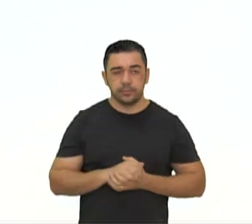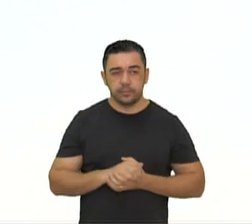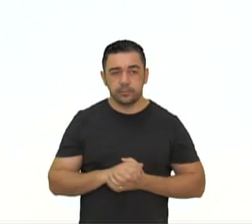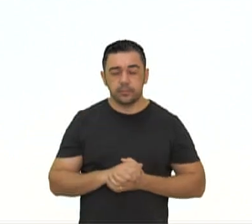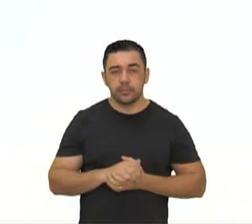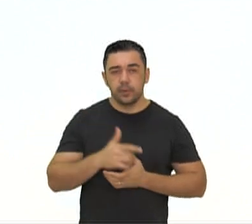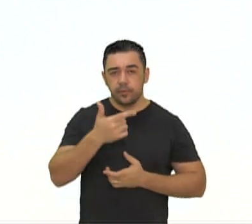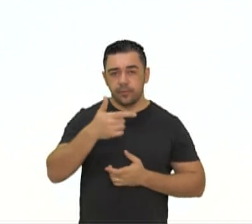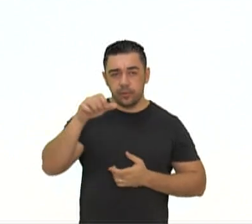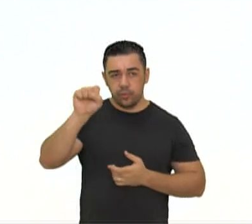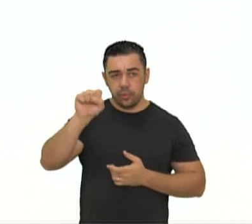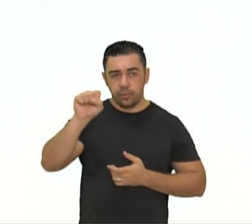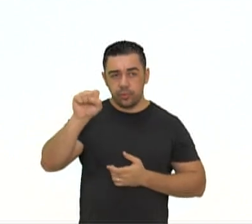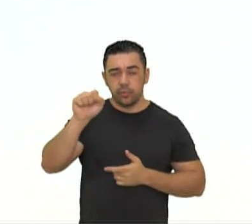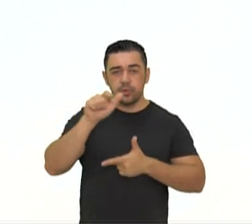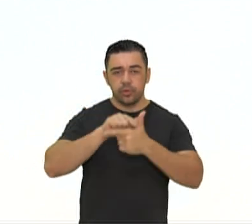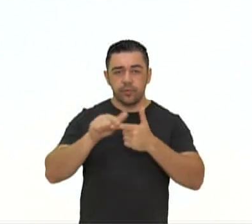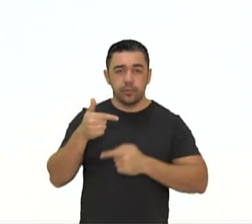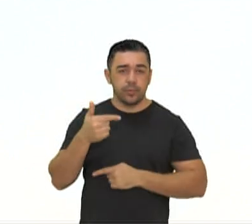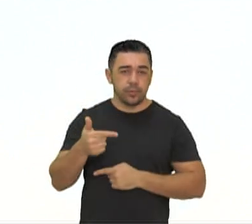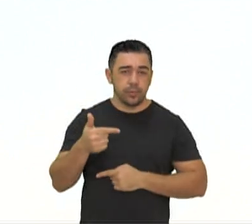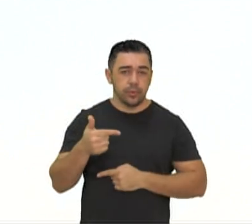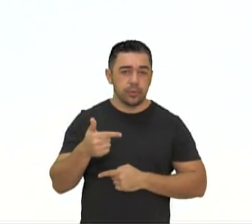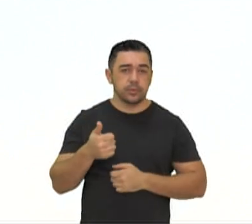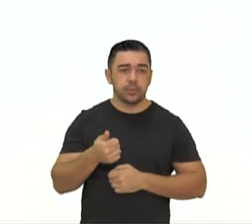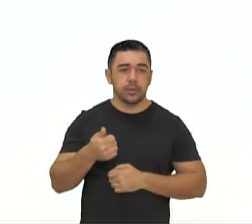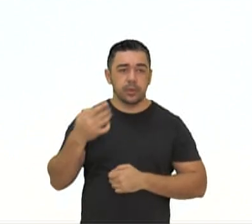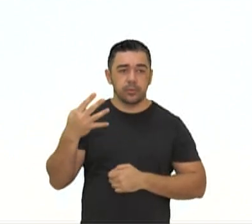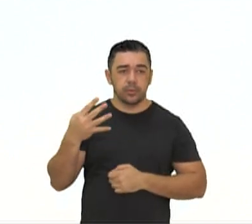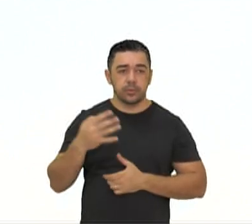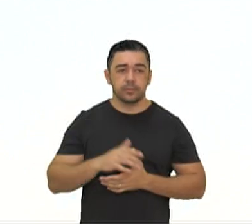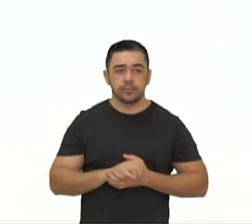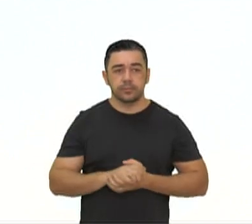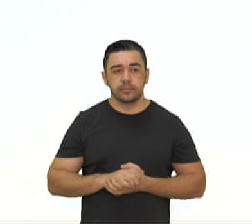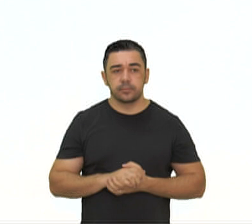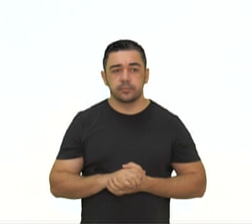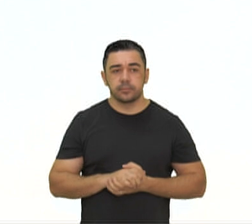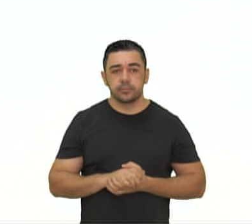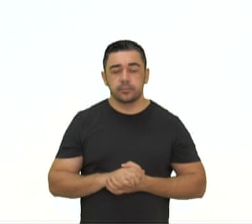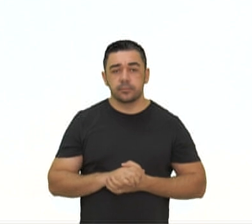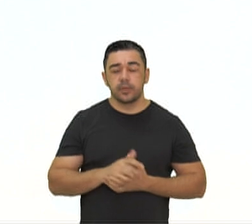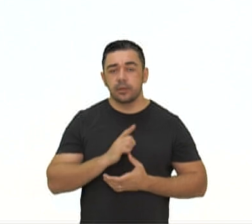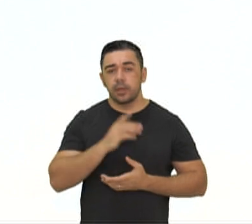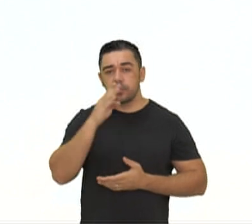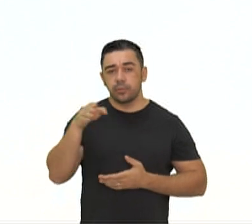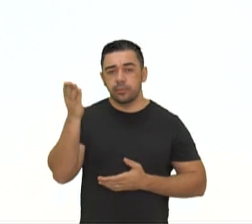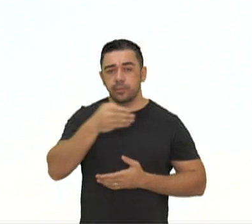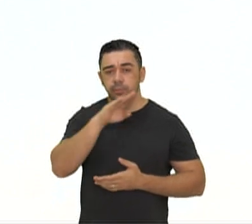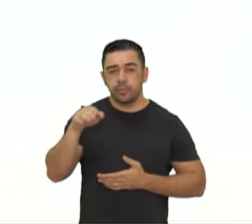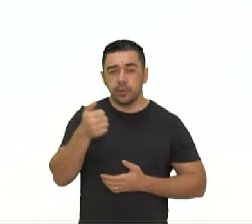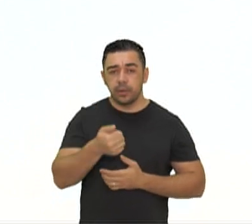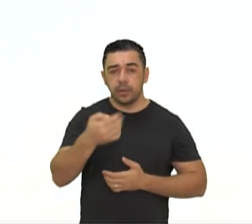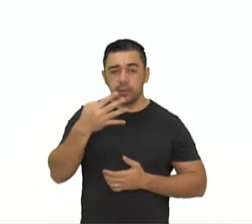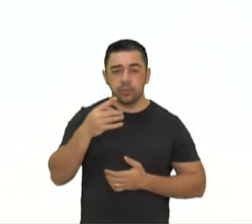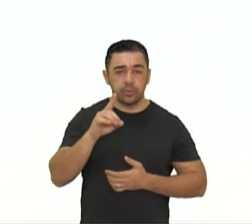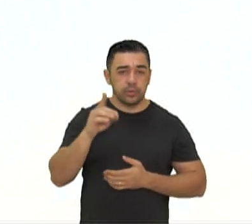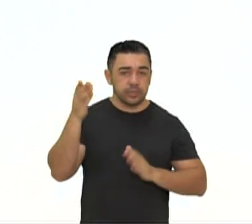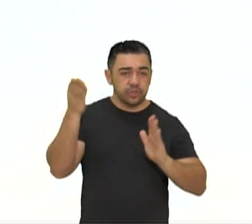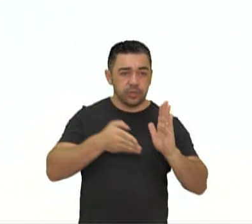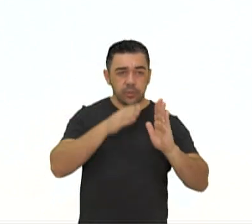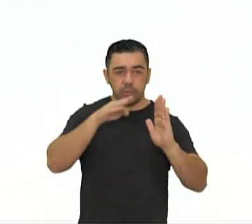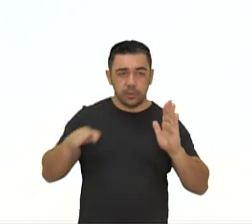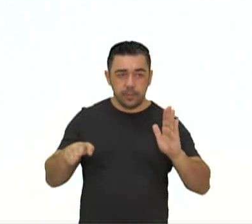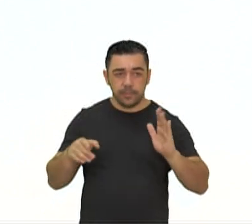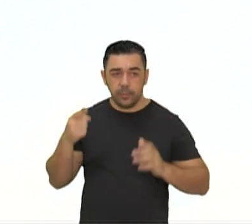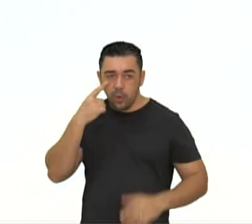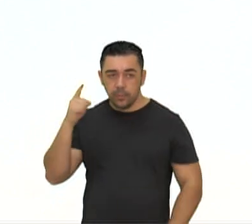4 é 28. E 28 dividido por 2, 14. Então, tá ali, ó. Quantas diagonais eu tenho? 14 diagonais.